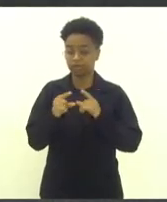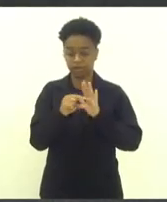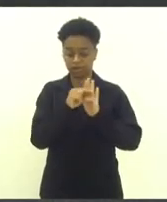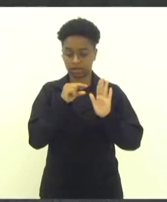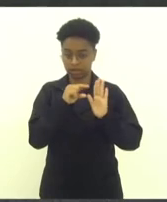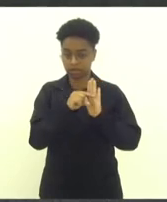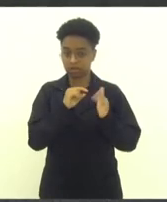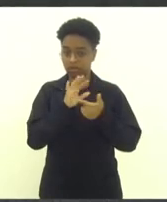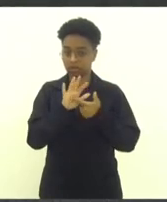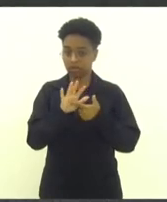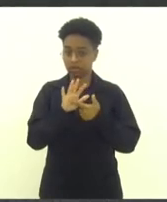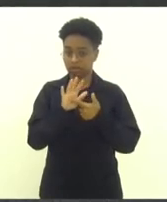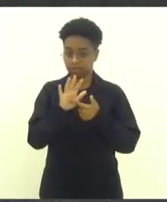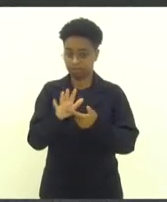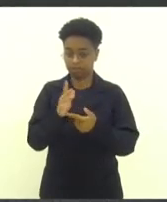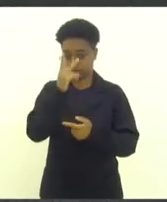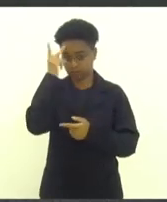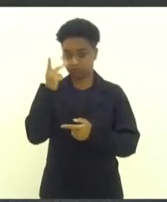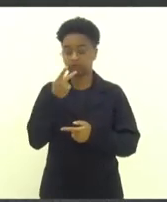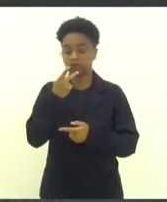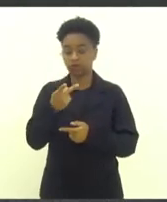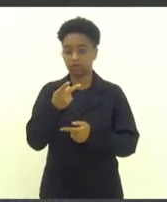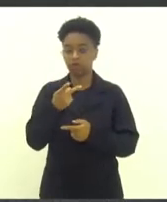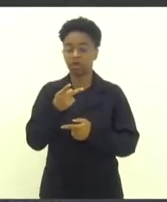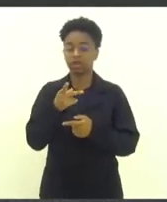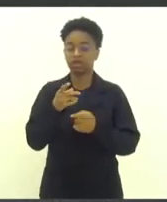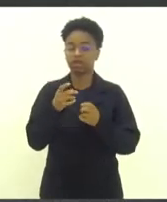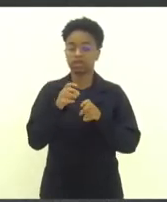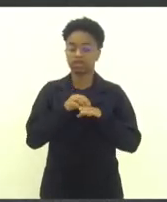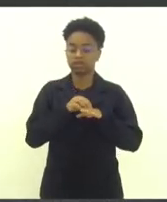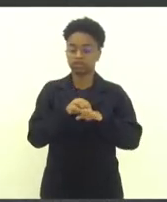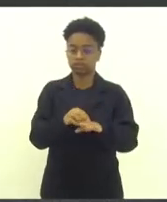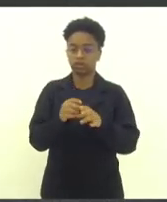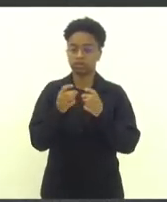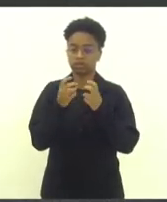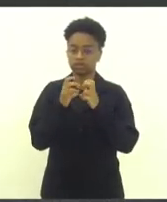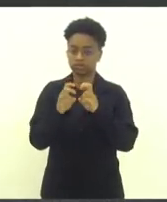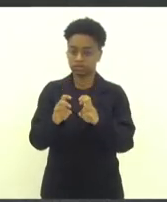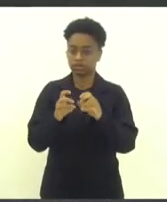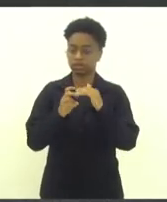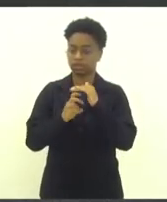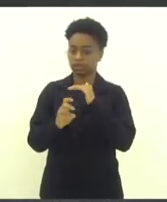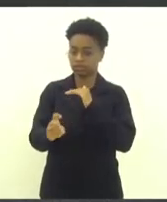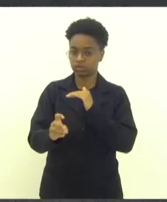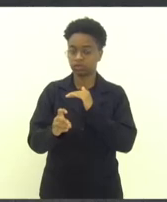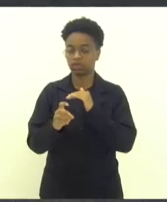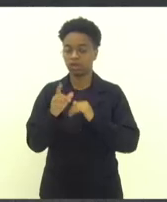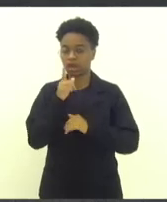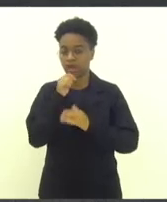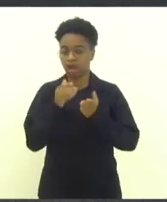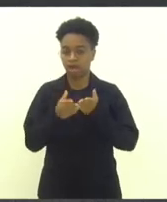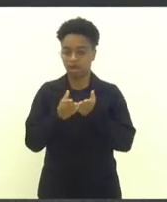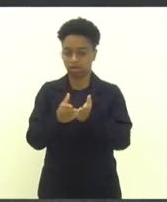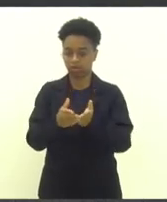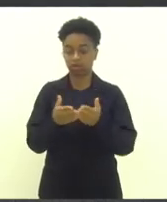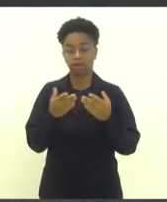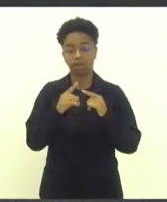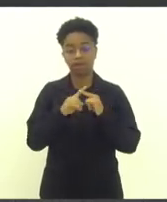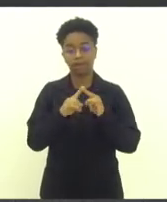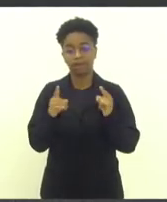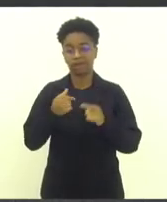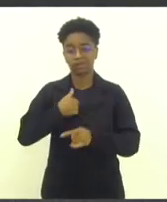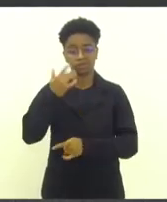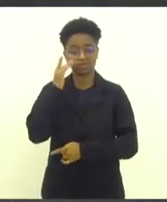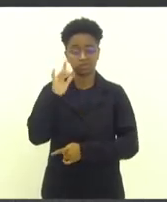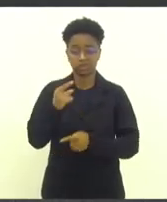o autor botou o transporte Ferroviário metroviária de passageiros do Estado do Rio de Janeiro e não sei